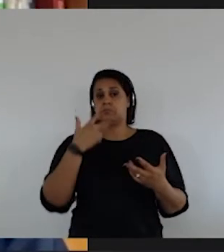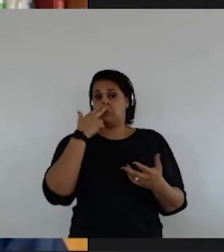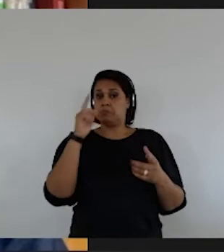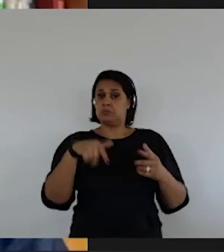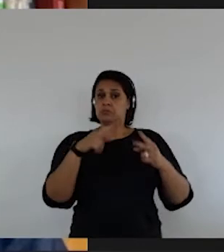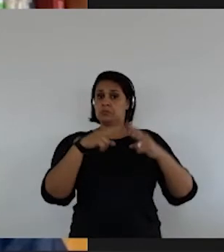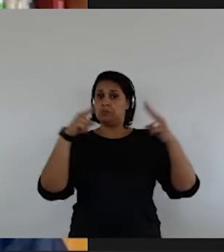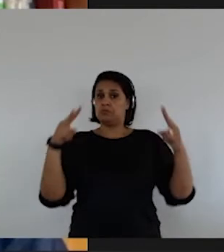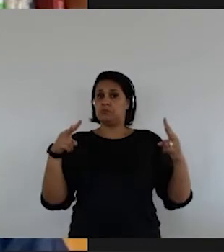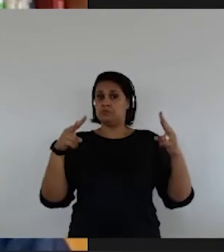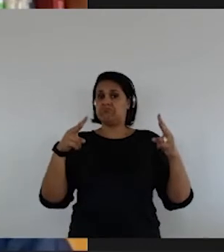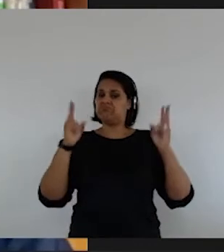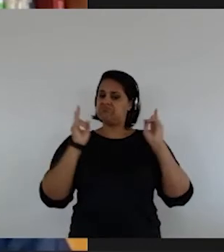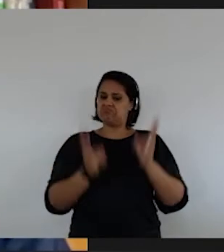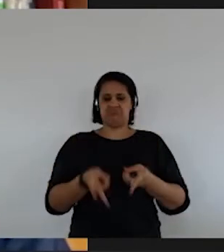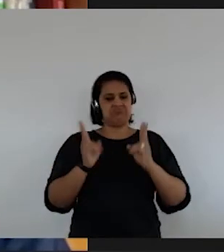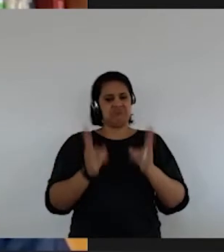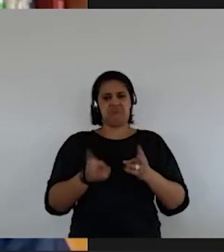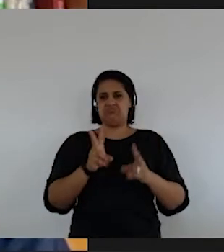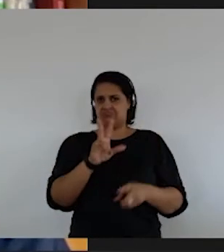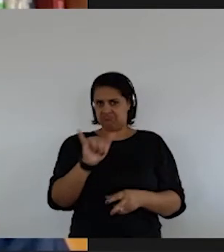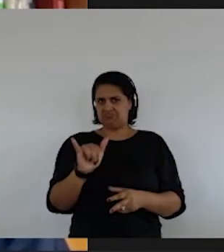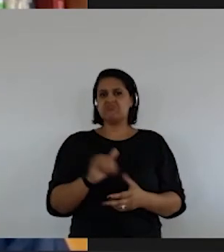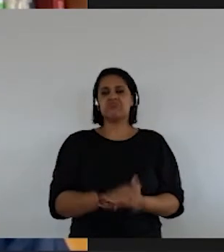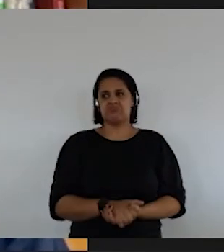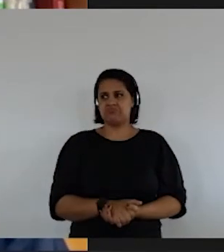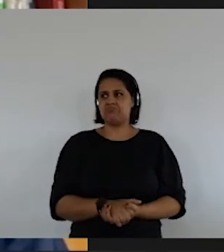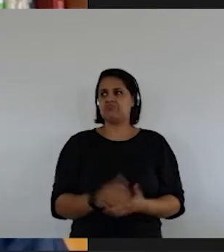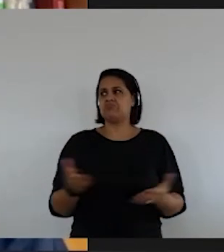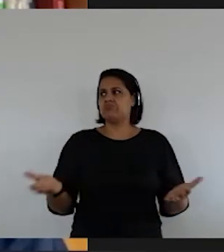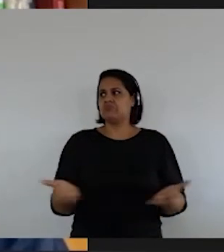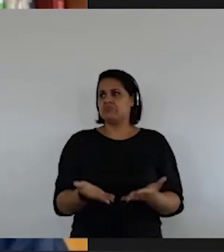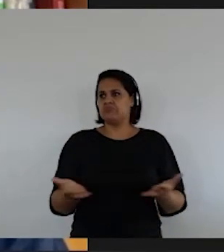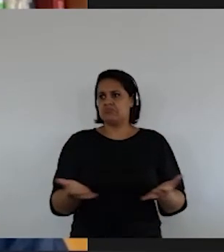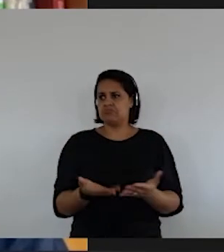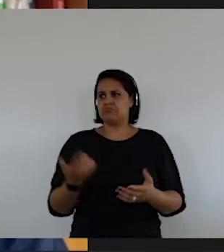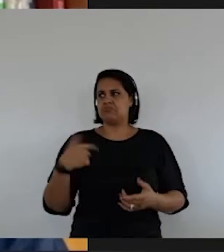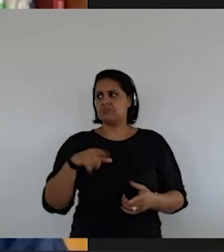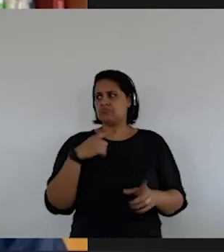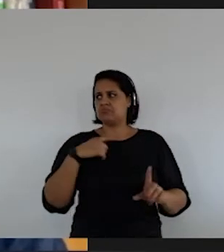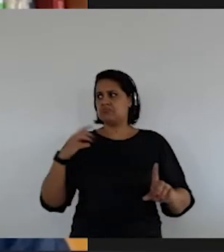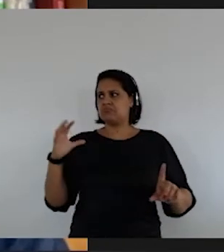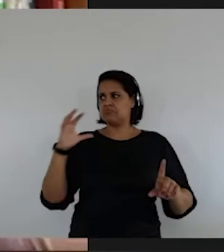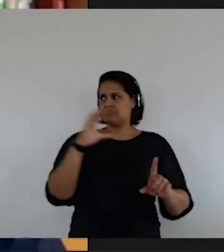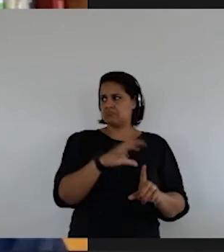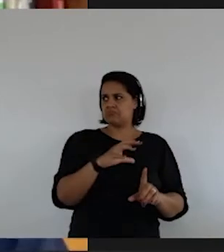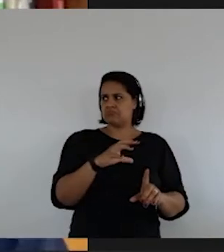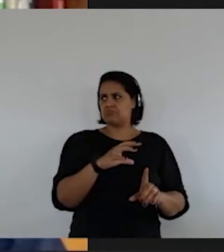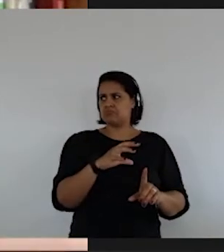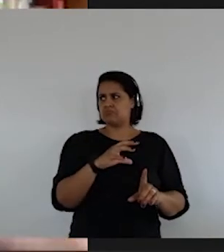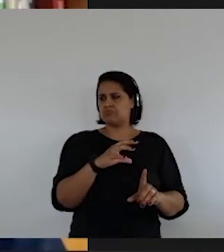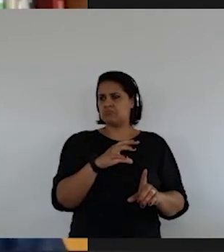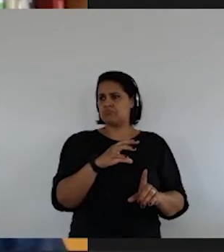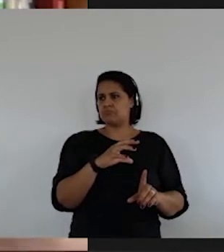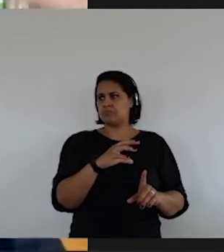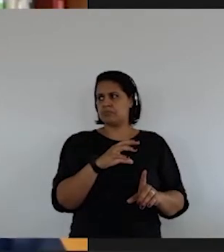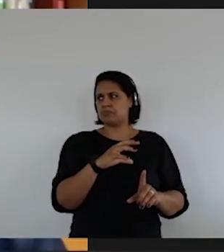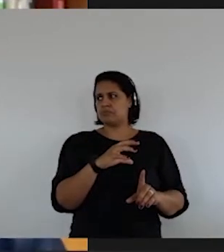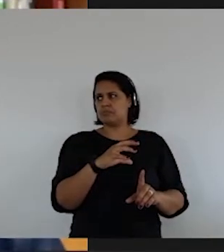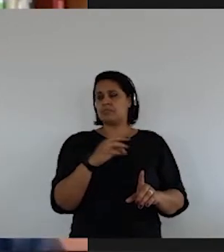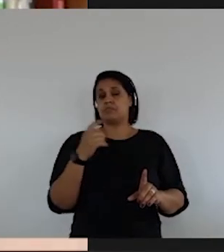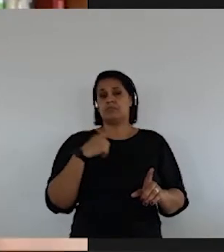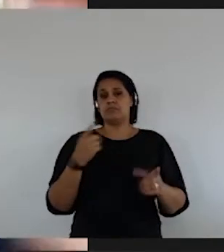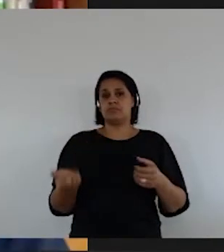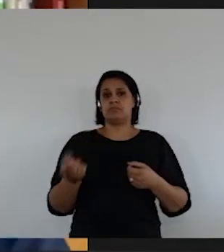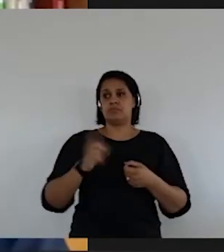virtual veio para ficar. Nós temos aqui um impacto que nem sombra de dúvida teremos aqui uma volta